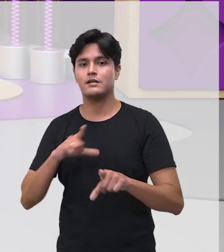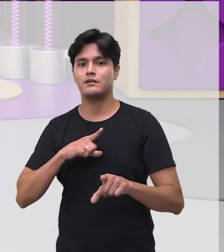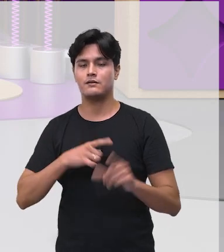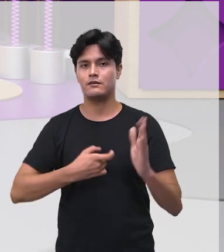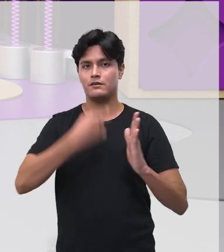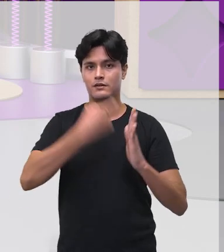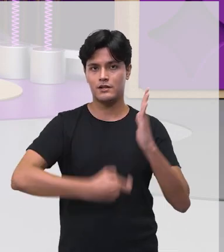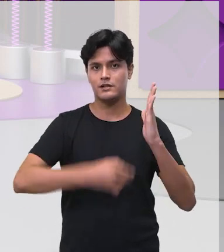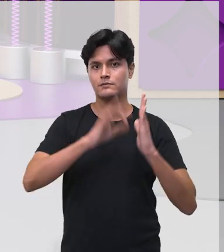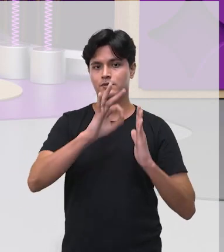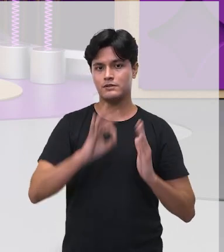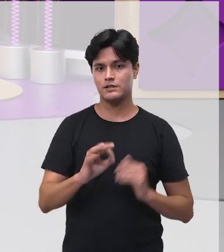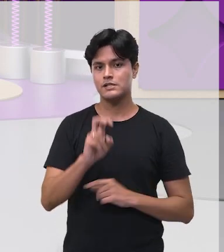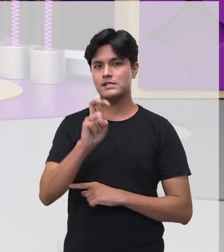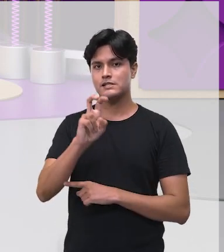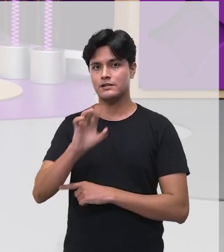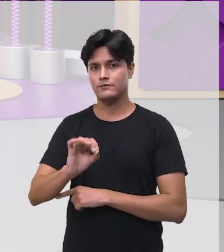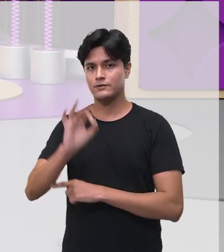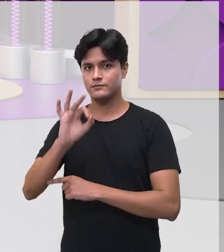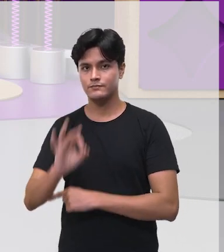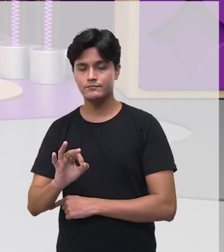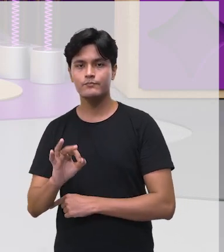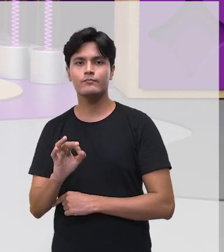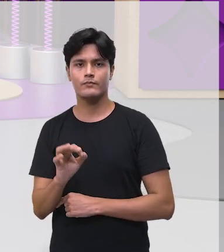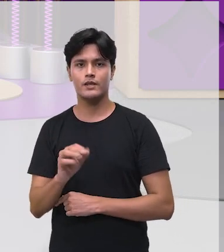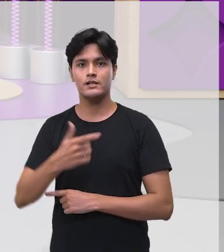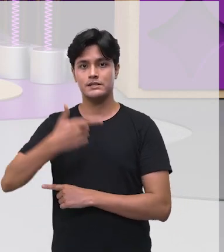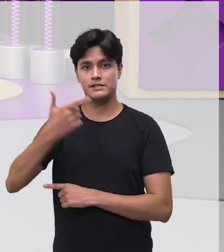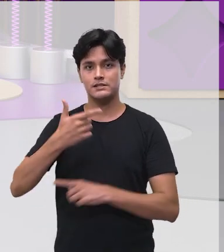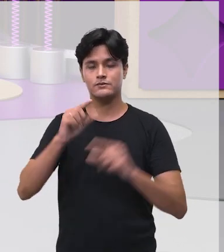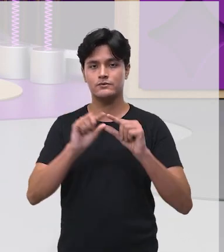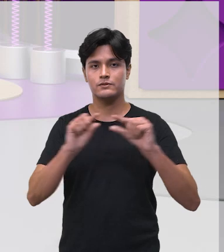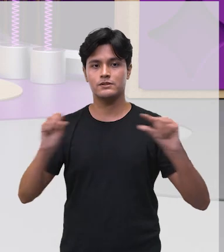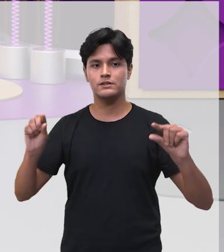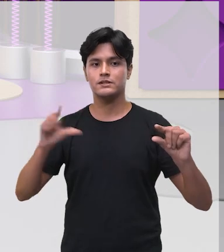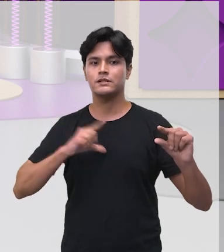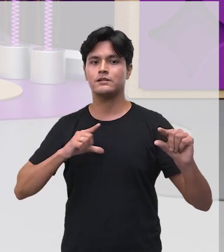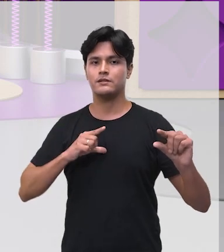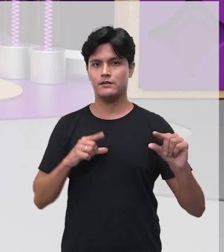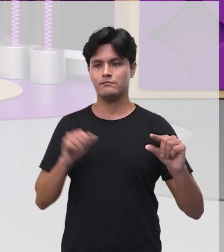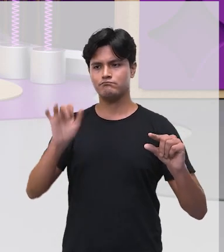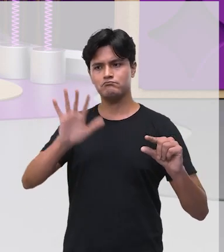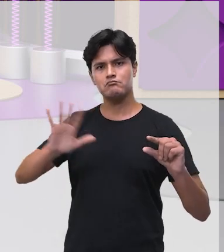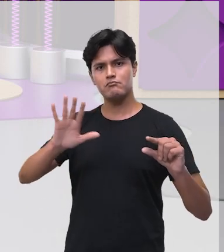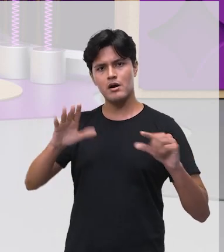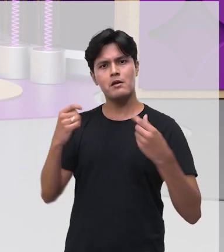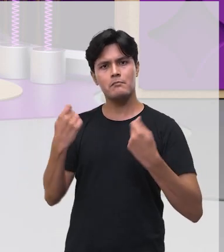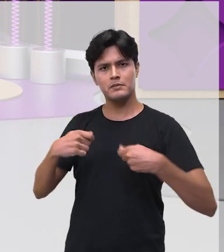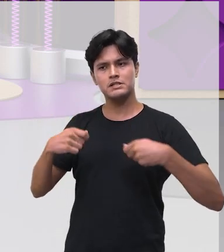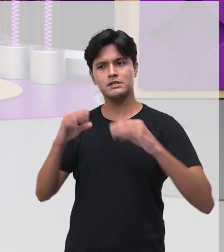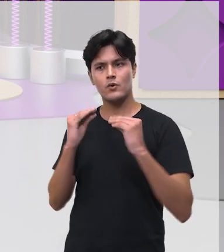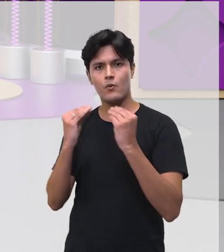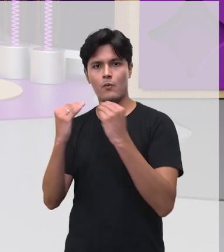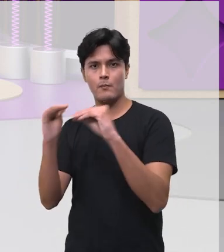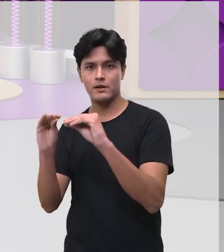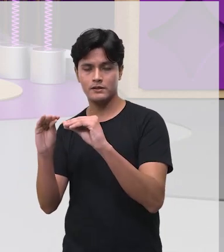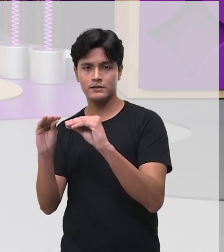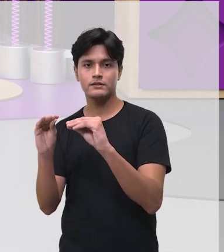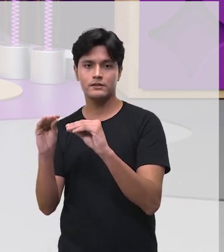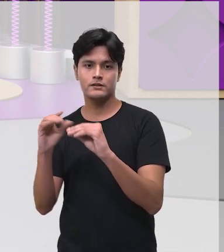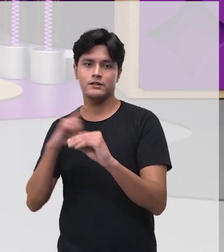50%. Observa que nessa segunda linha nós temos alguns campos aqui que faltam completar, tá? Então olha só, eu tenho